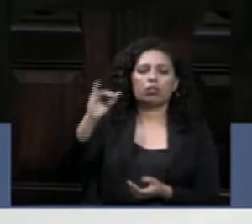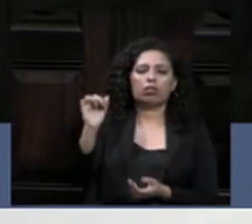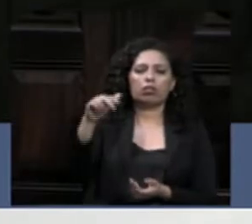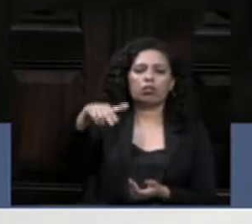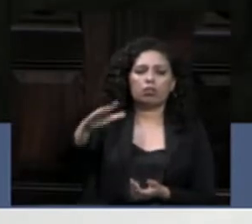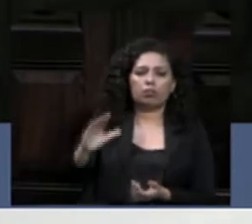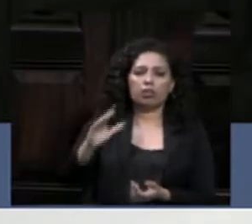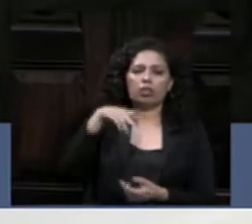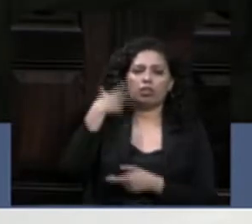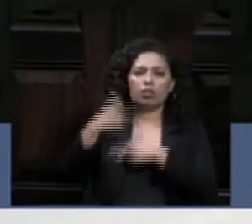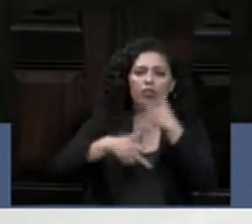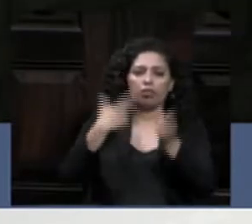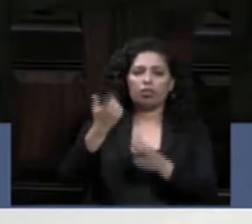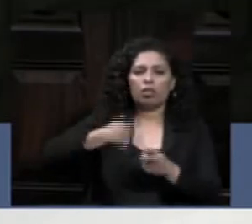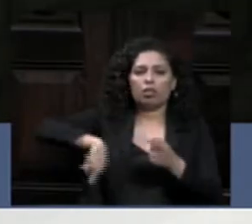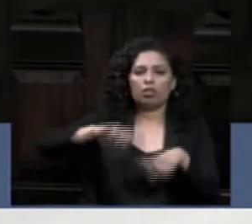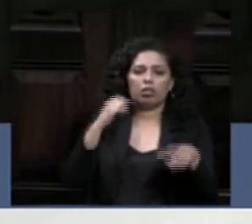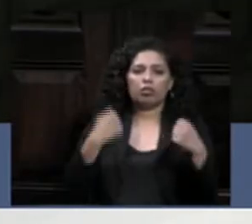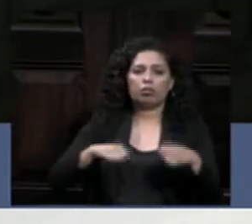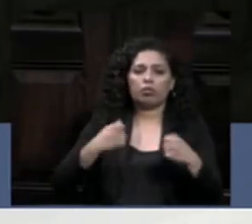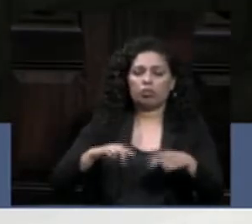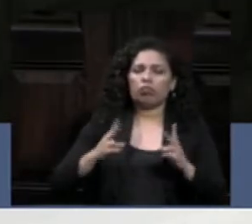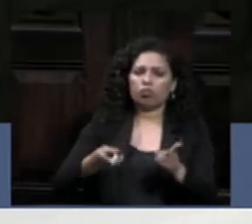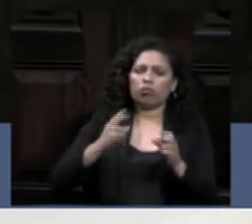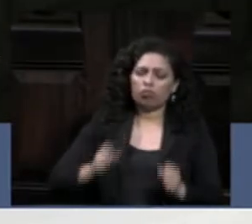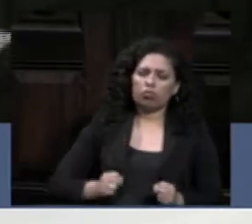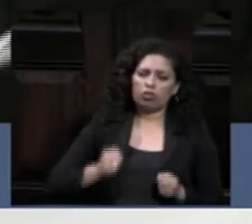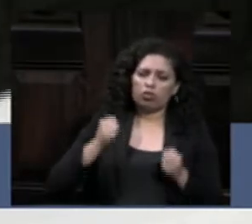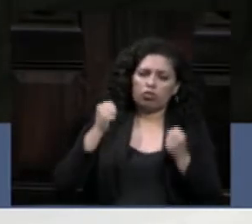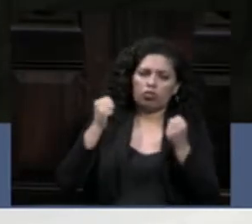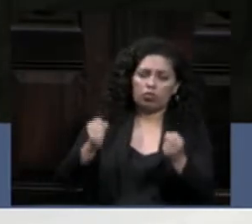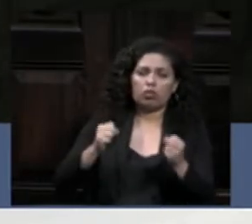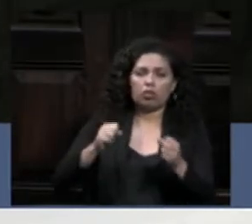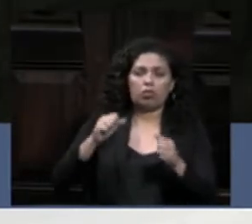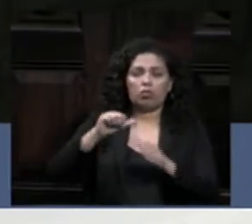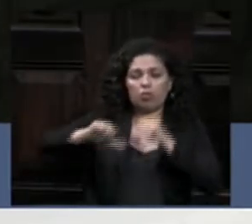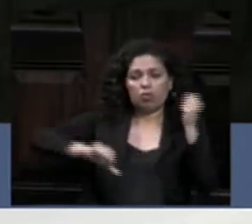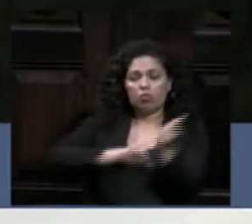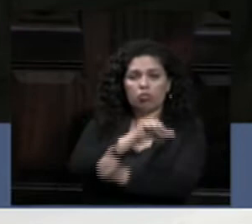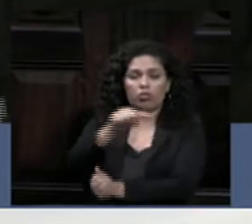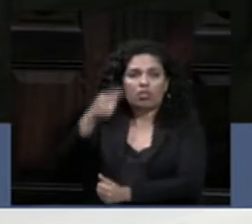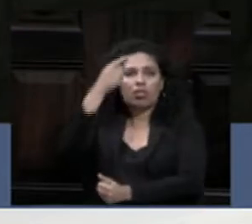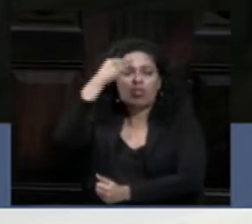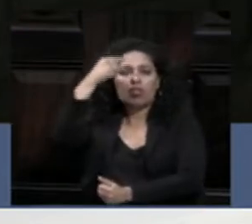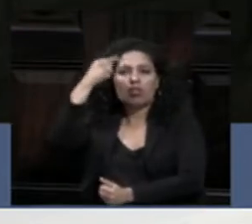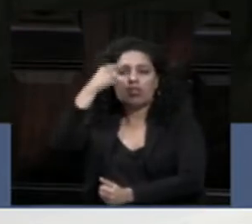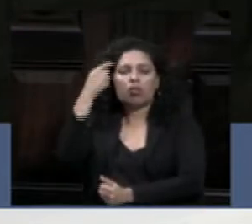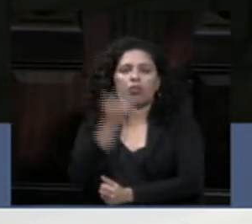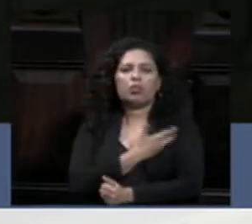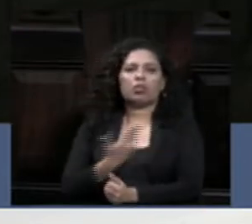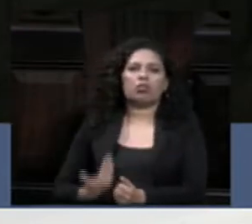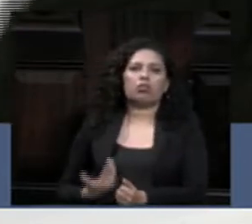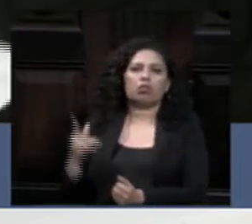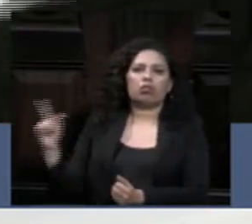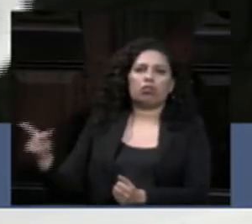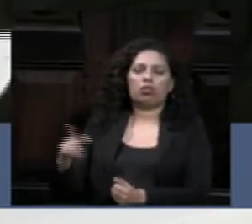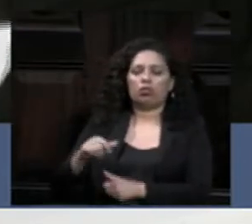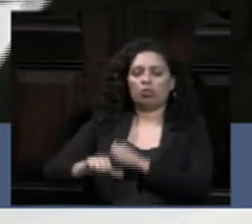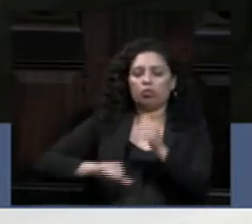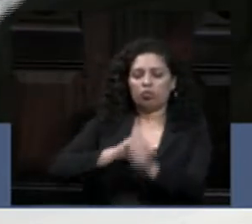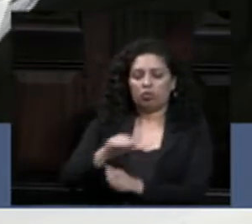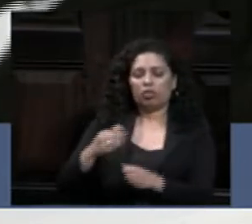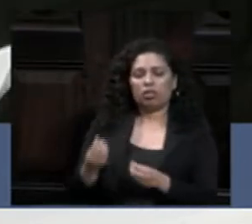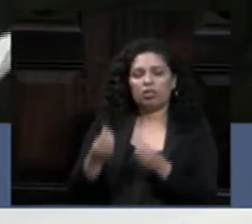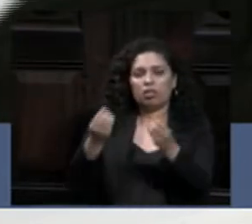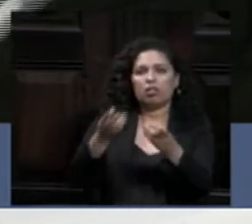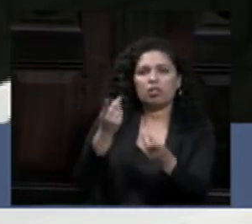dizer que nós precisamos continuar lutando para que mude a visão da política pública e que haja recurso efetivo para a área social.